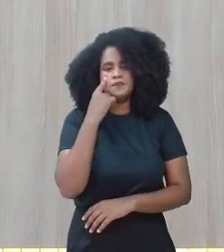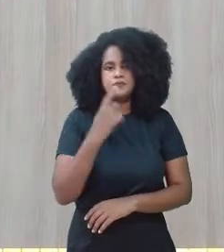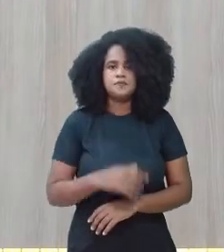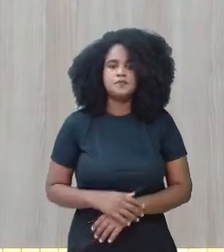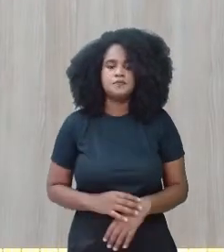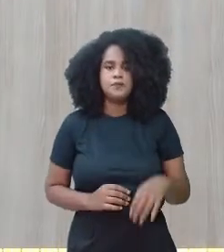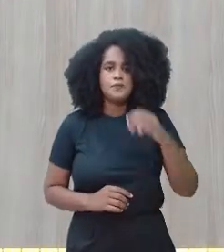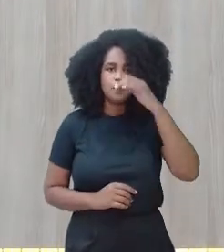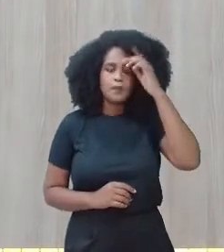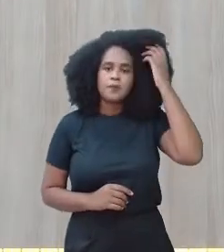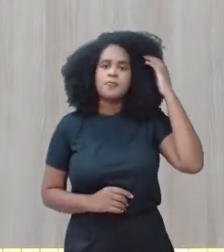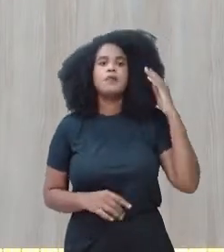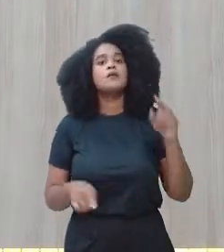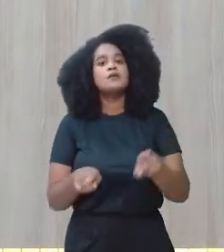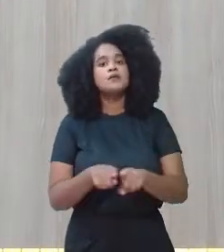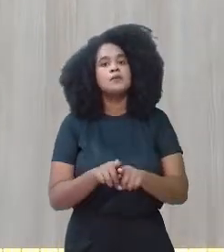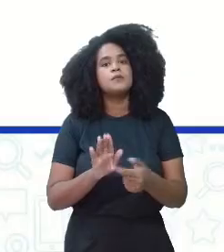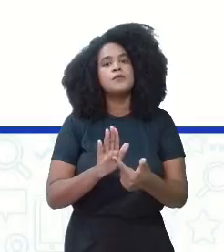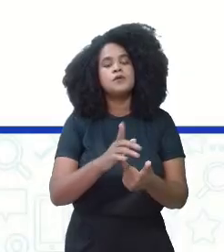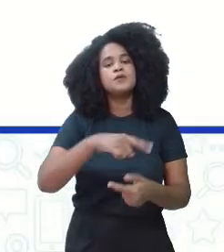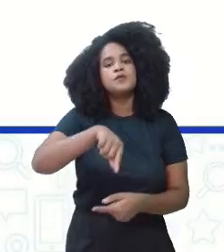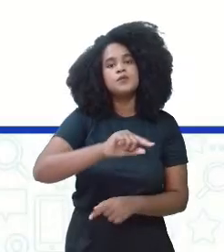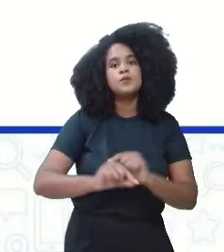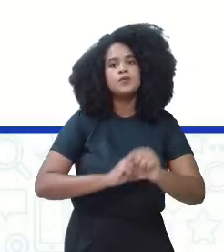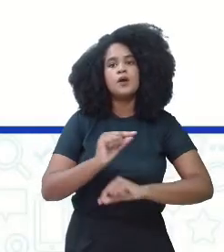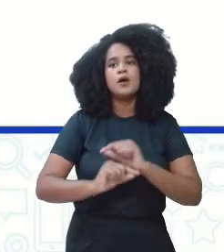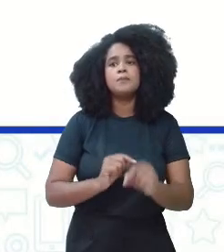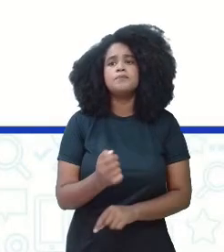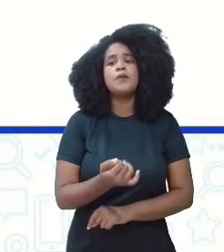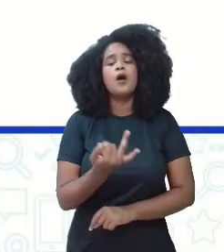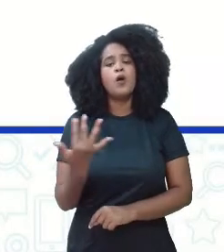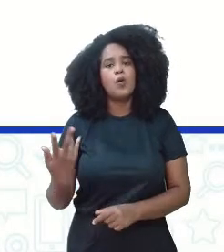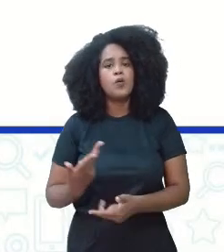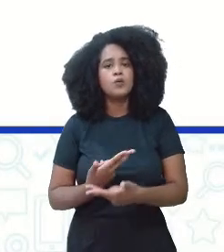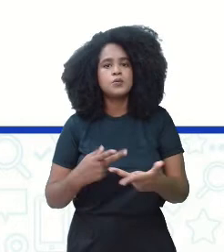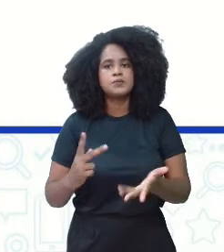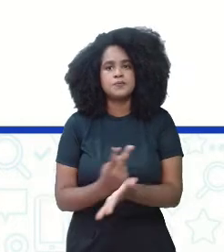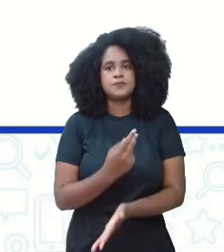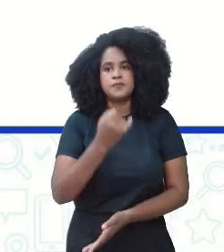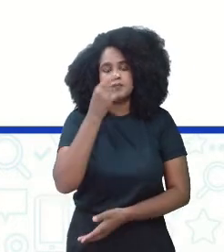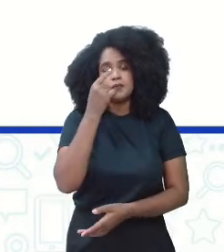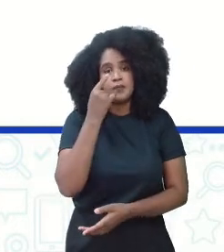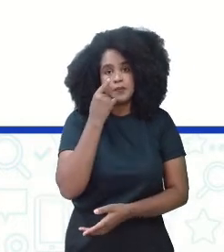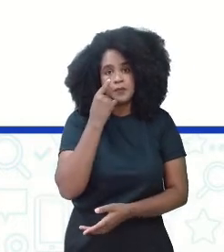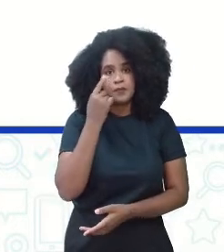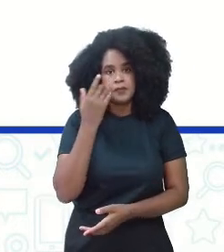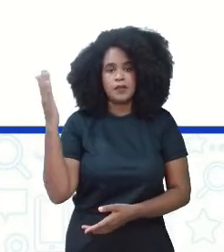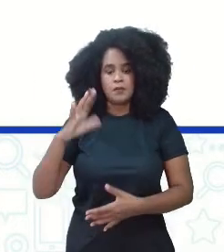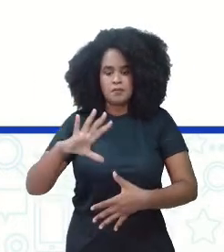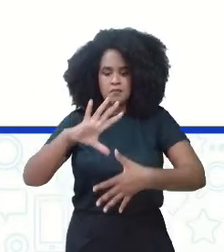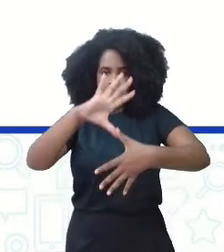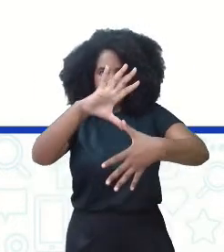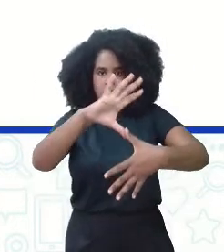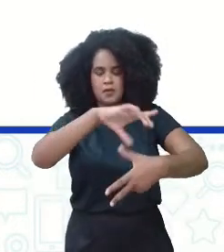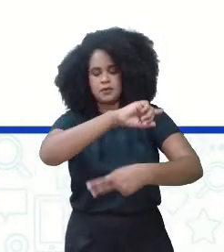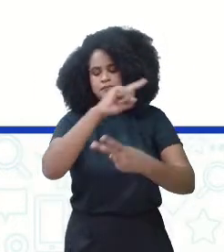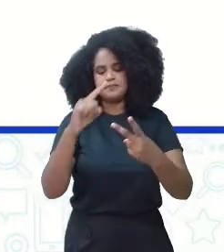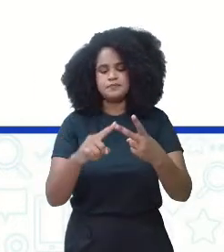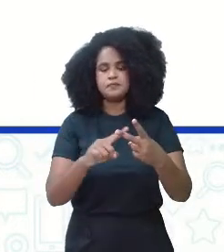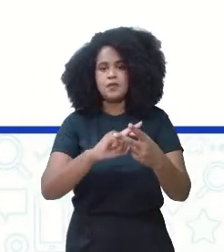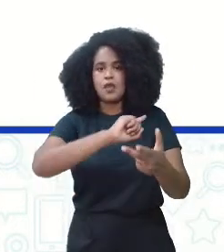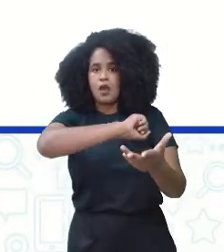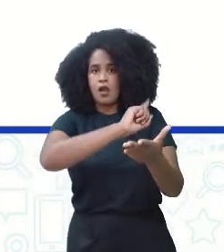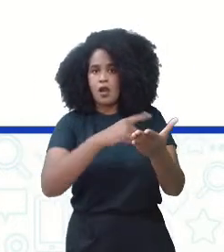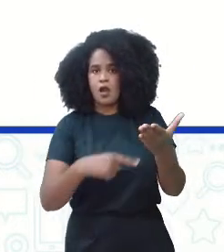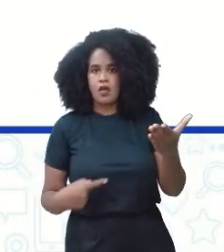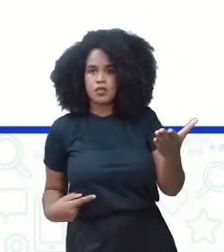medida, eu trouxe aí para vocês algumas situações. Eu trouxe aí a ideia de um mapa, eu trouxe aí a ideia de um caderno,